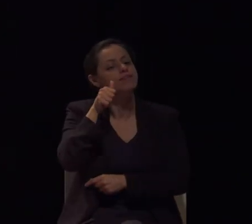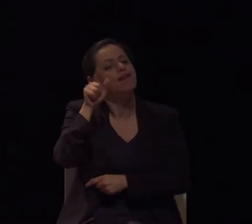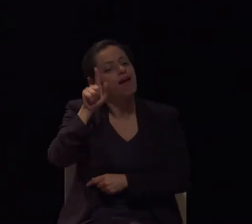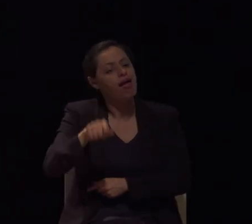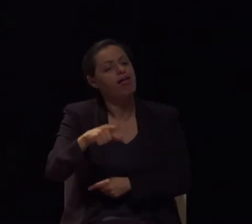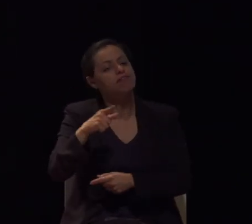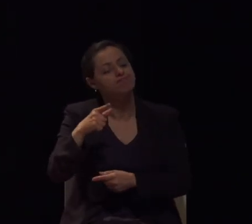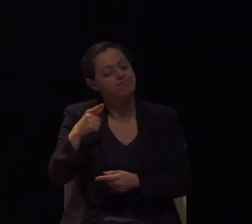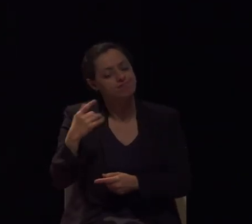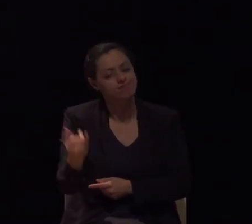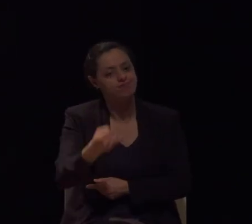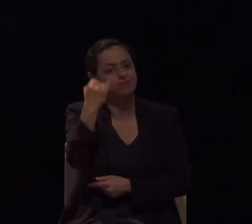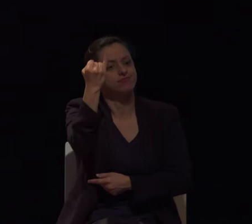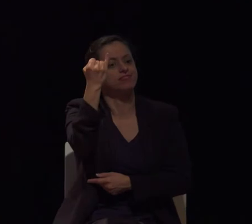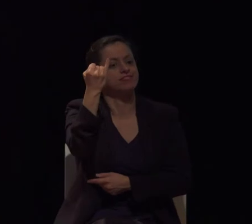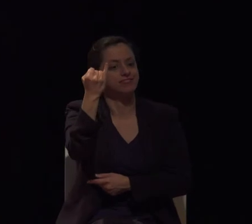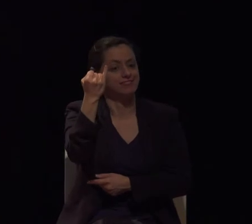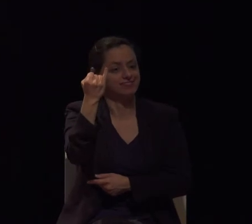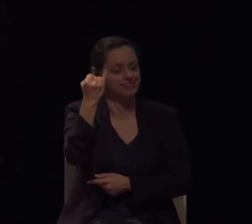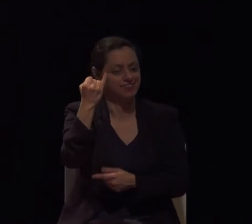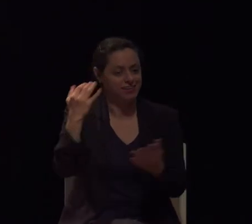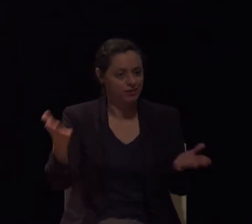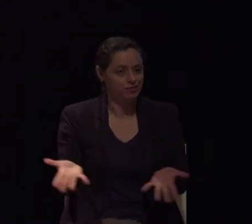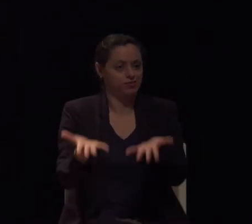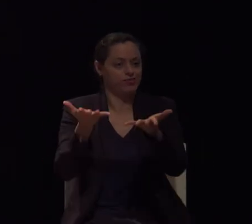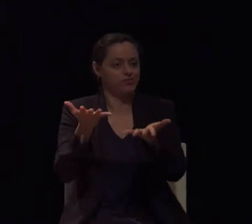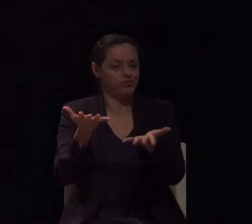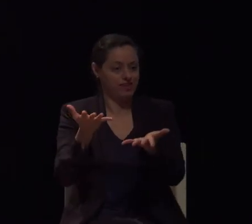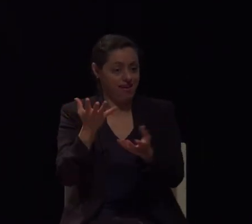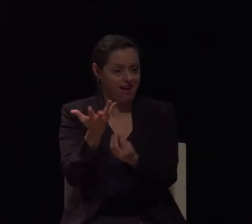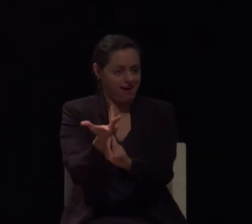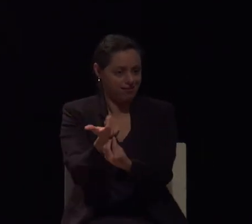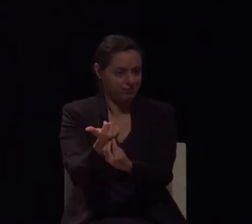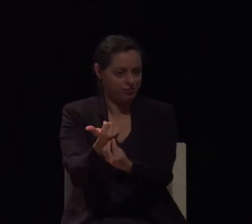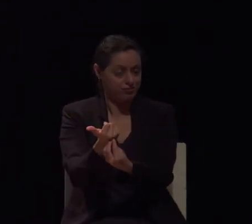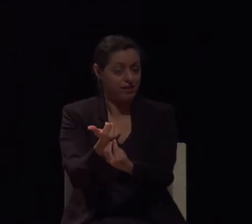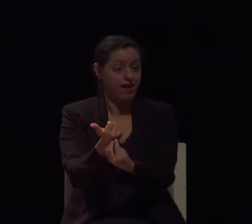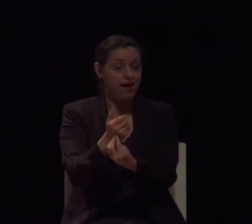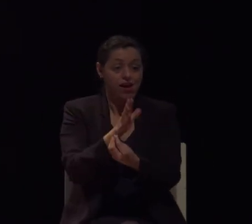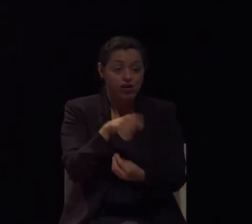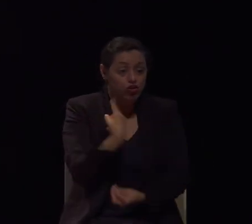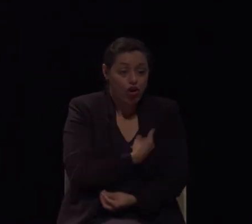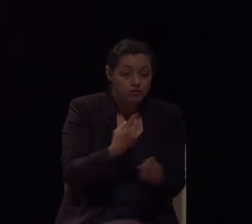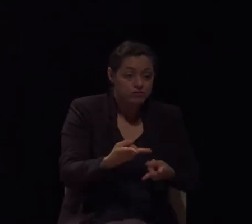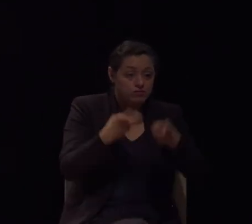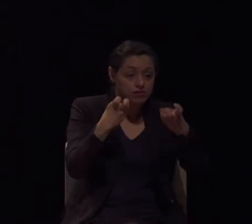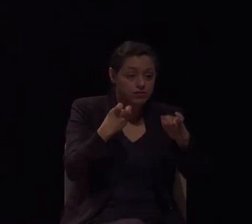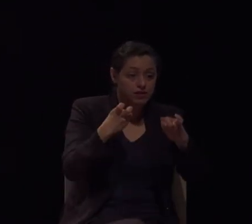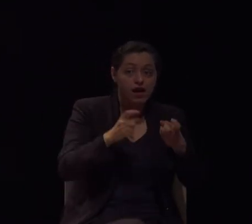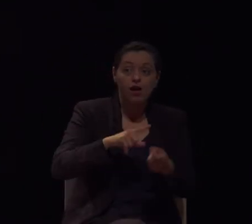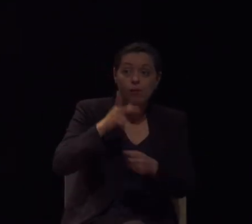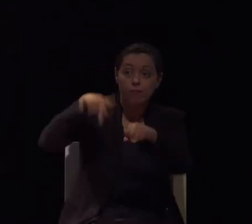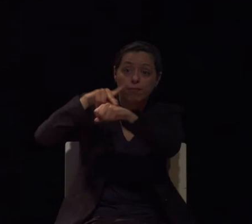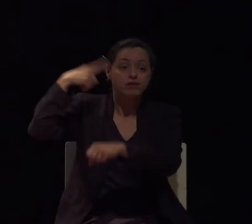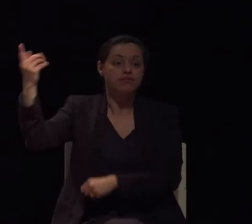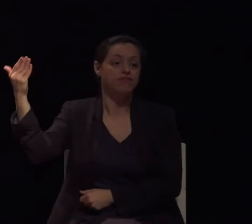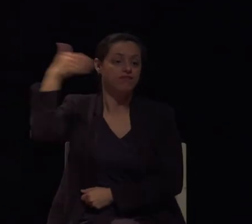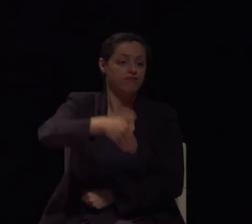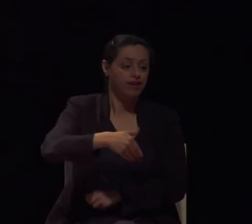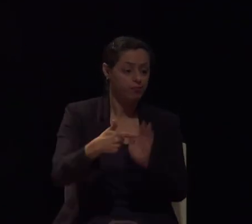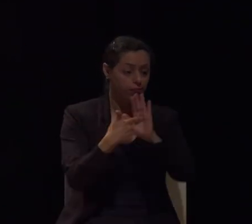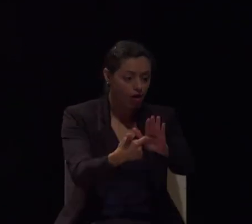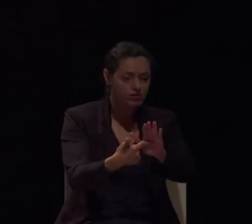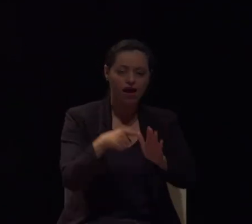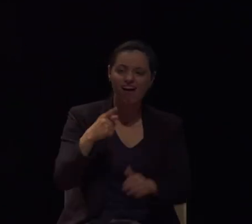tem com o alemão falasse que era uma pessoa que era uma pintura de respeito uma grande pintura é o